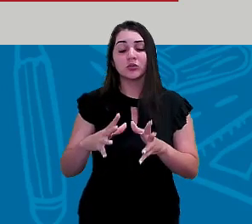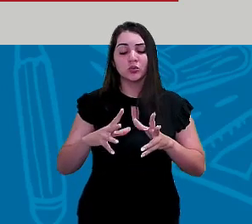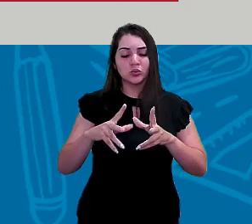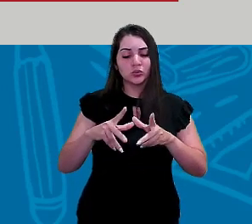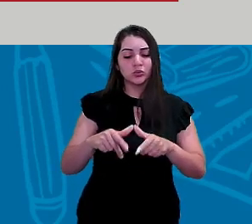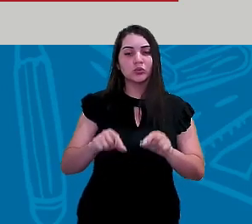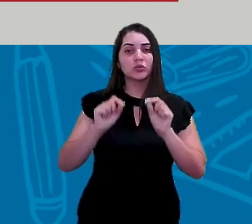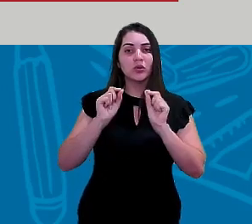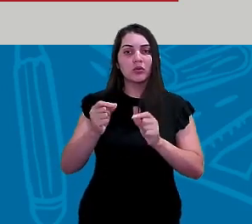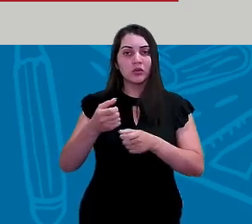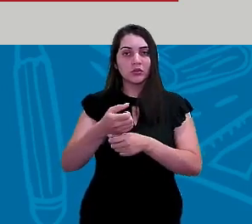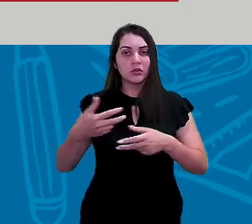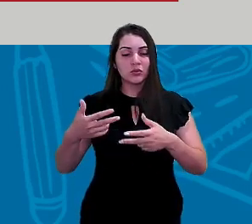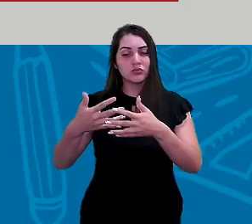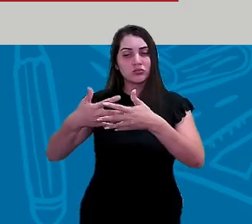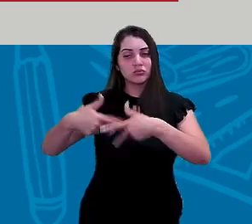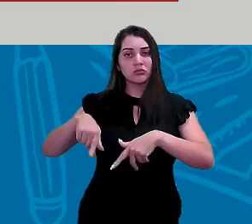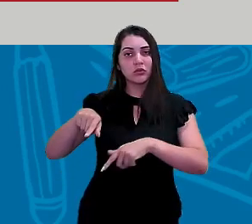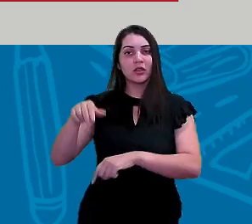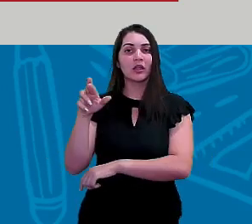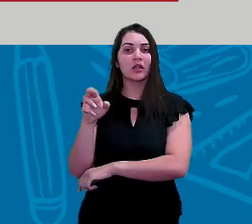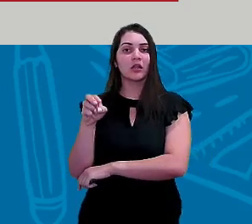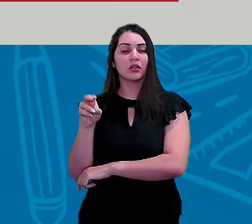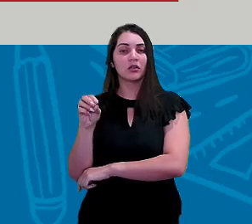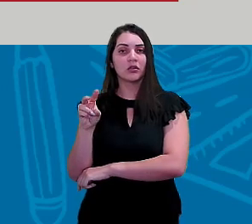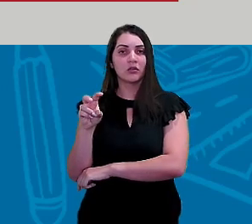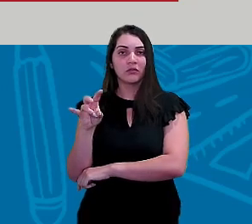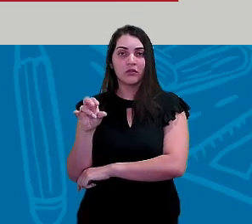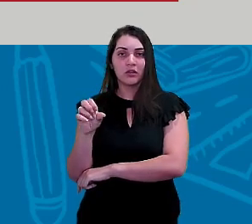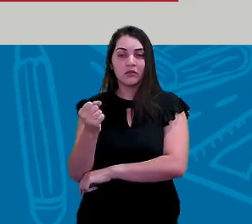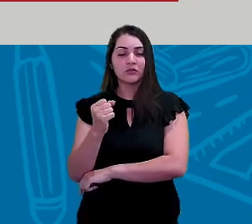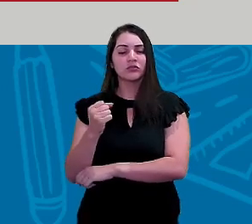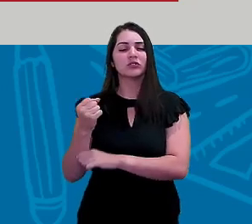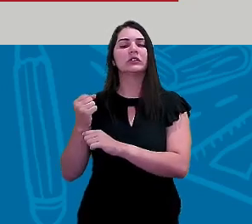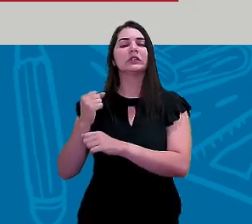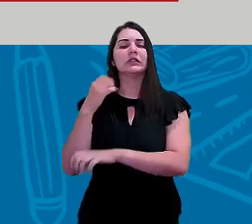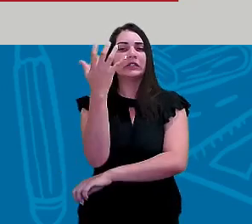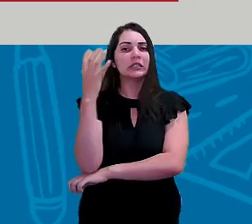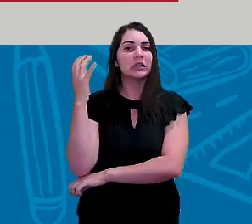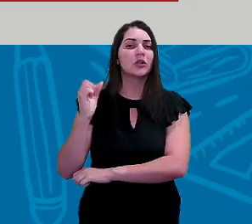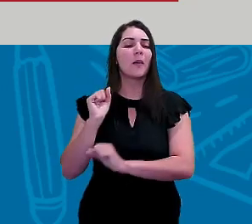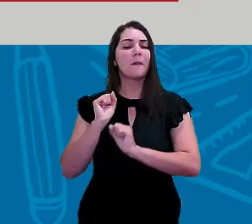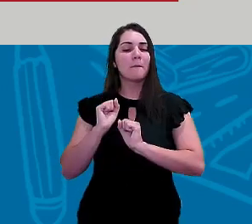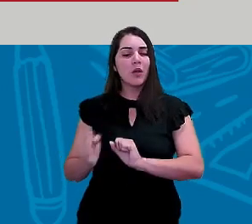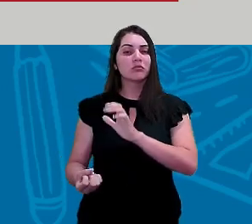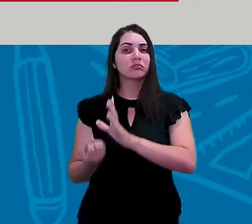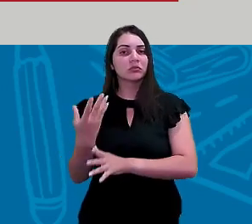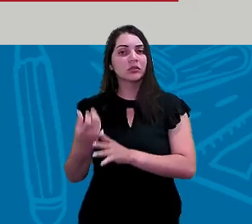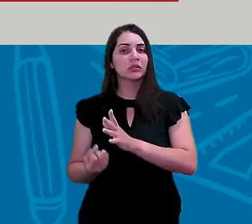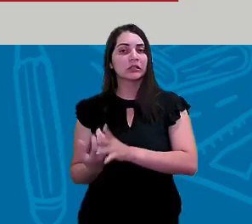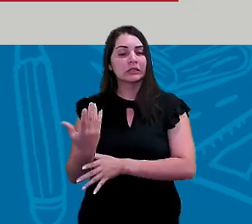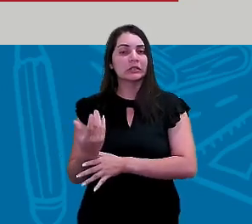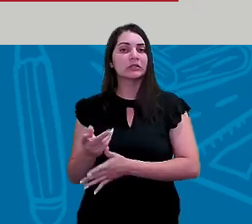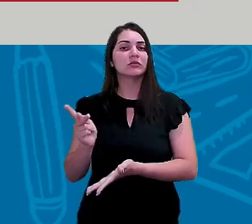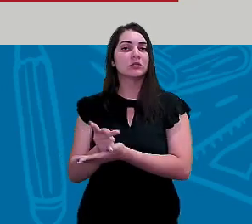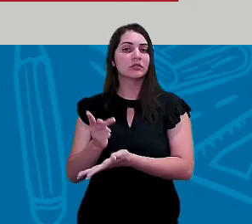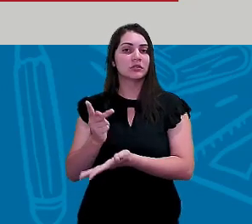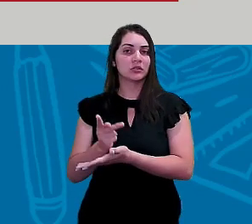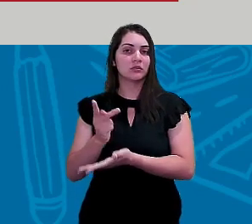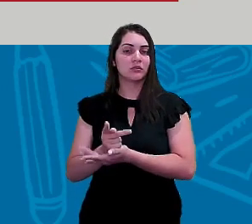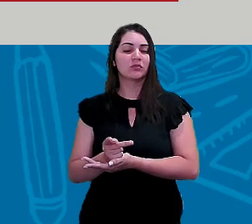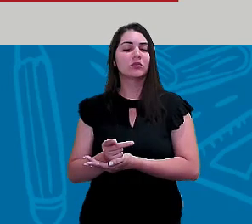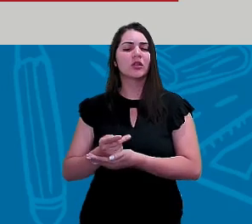são recursos renováveis, que a natureza tem o poder de sempre estar renovando em prazos bem curtinhos. Por isso que a